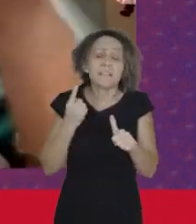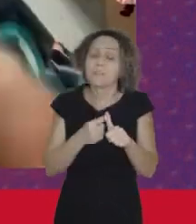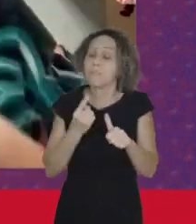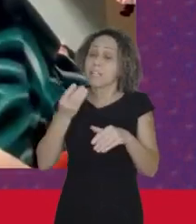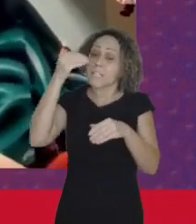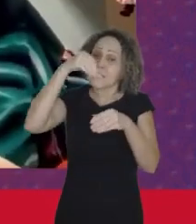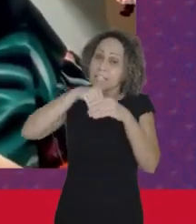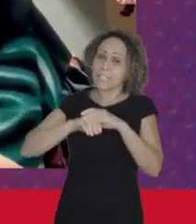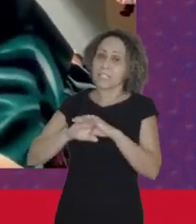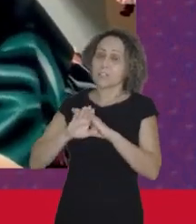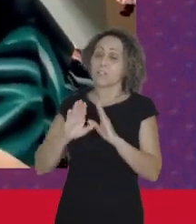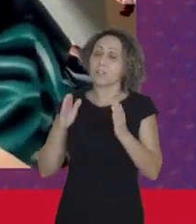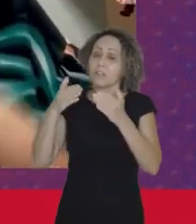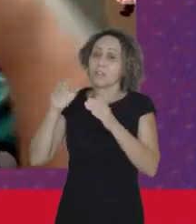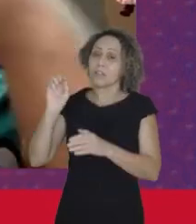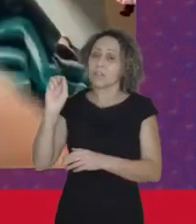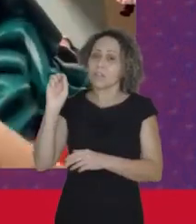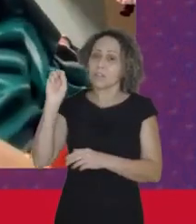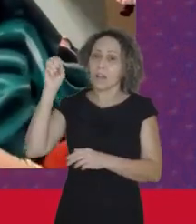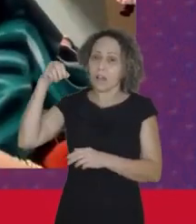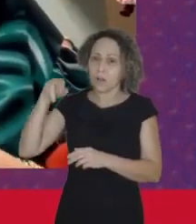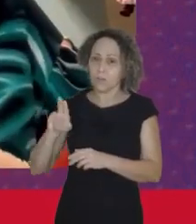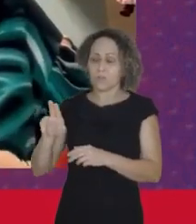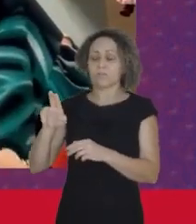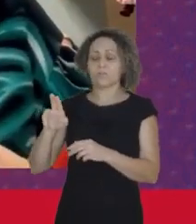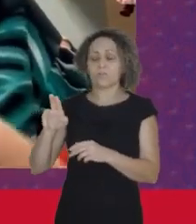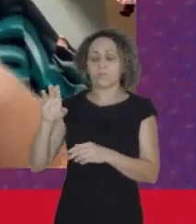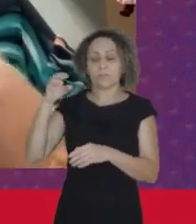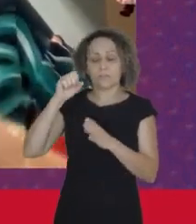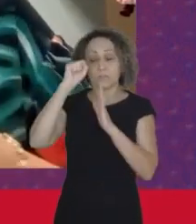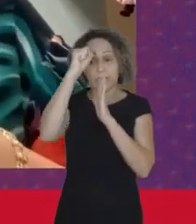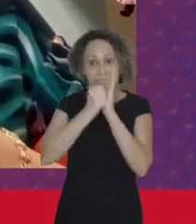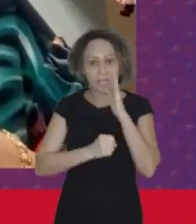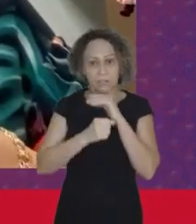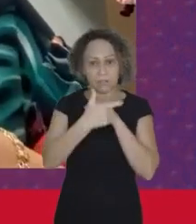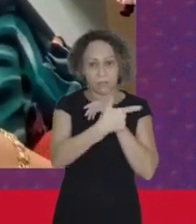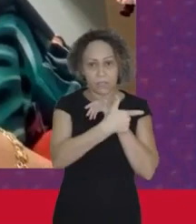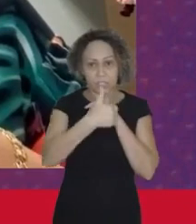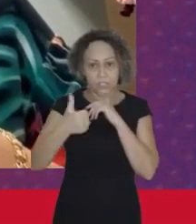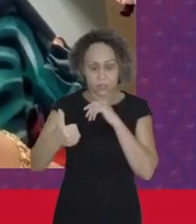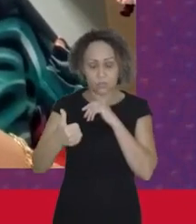Nações Unidas do século XXI e a primeira vez